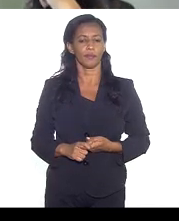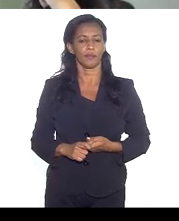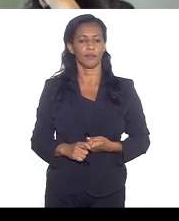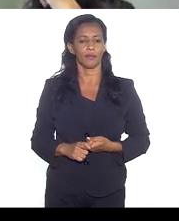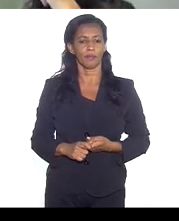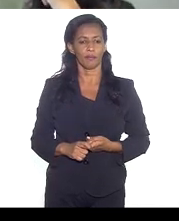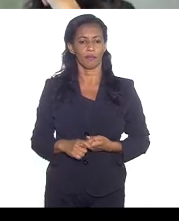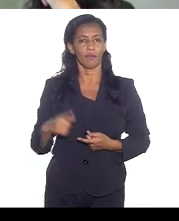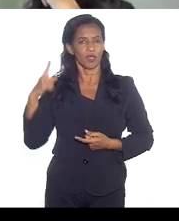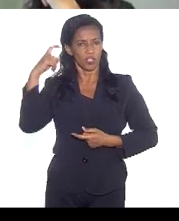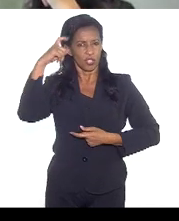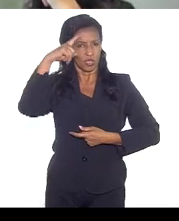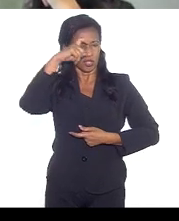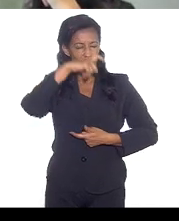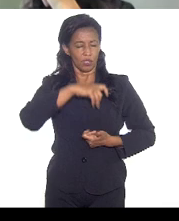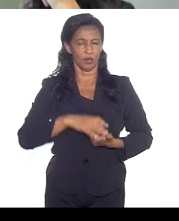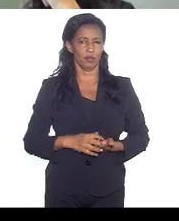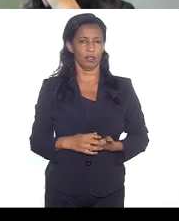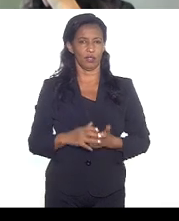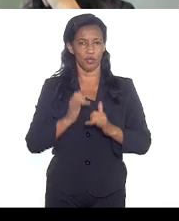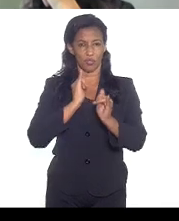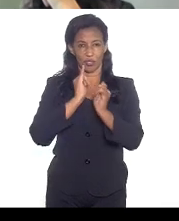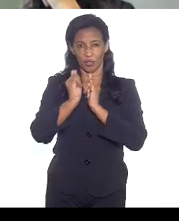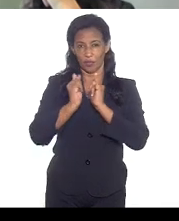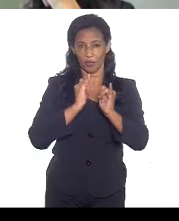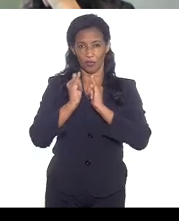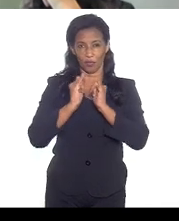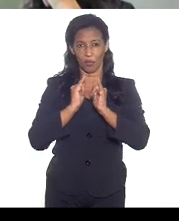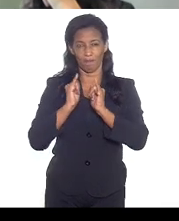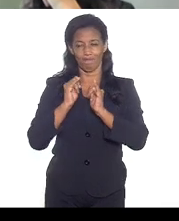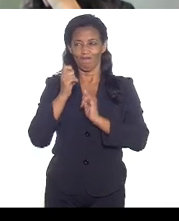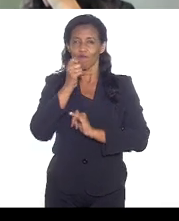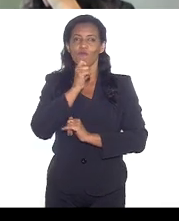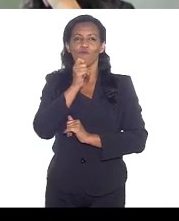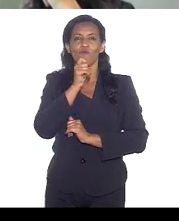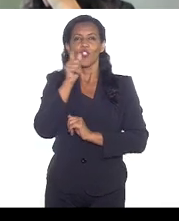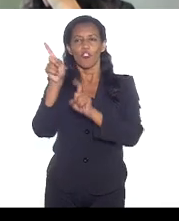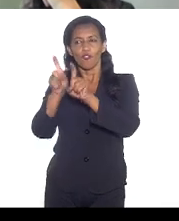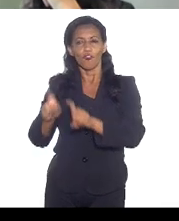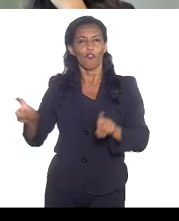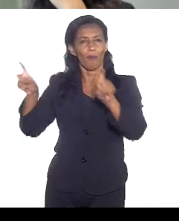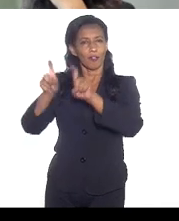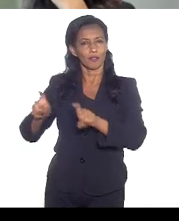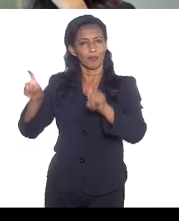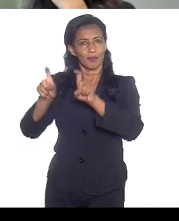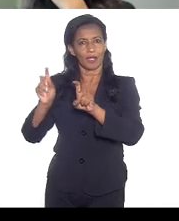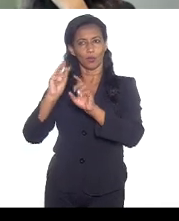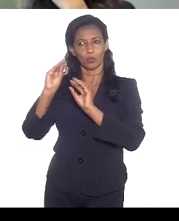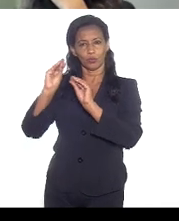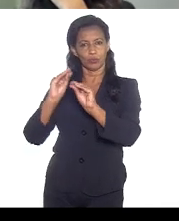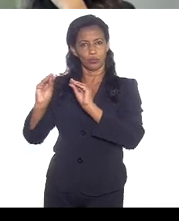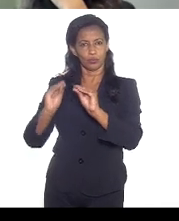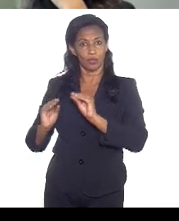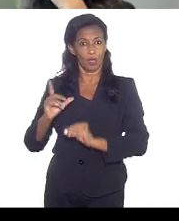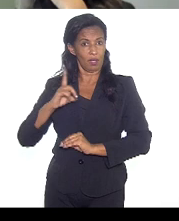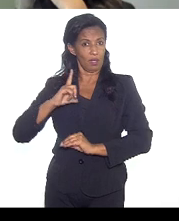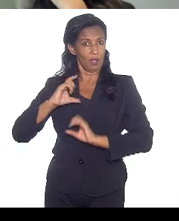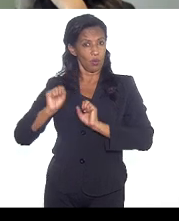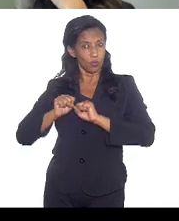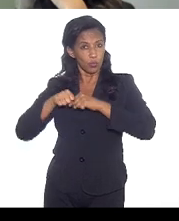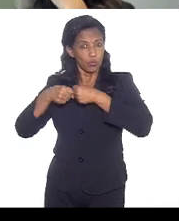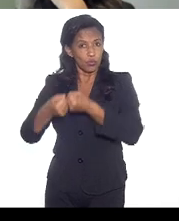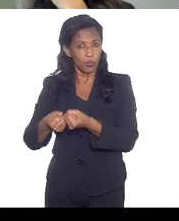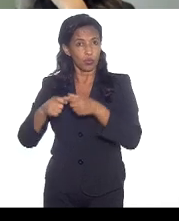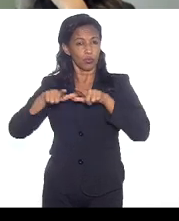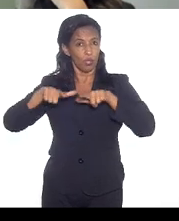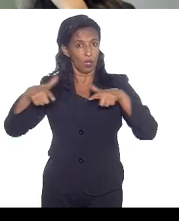de dificuldades de informática. Ele não estava informatizado, né? Fizemos um esforço muito